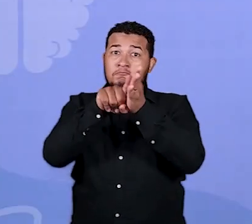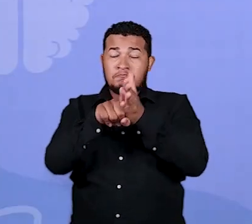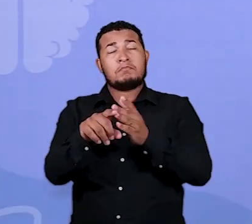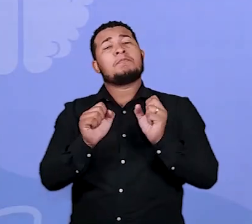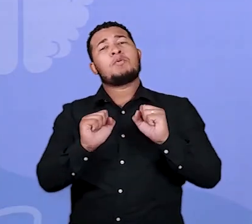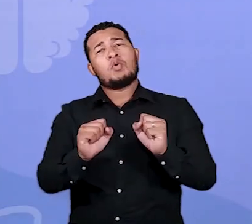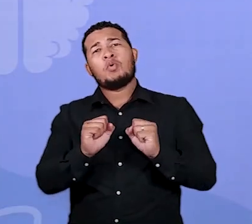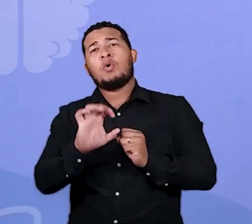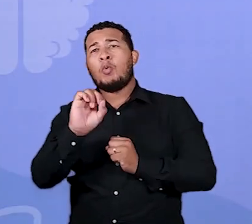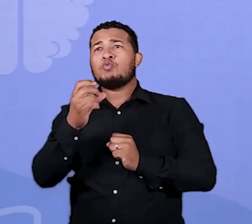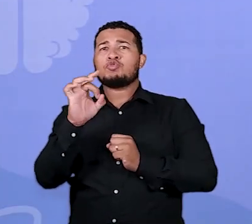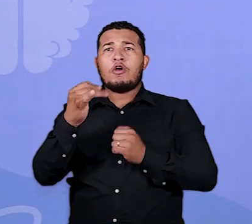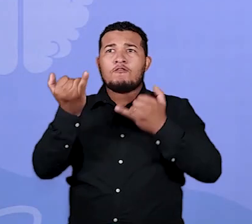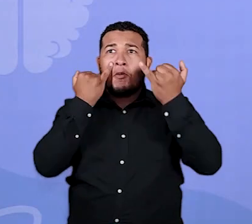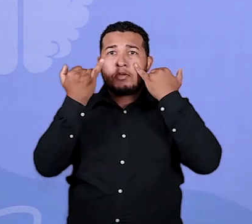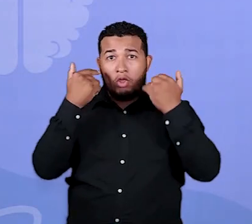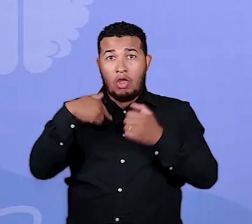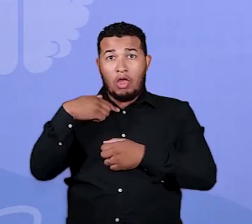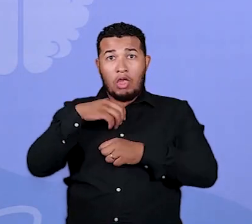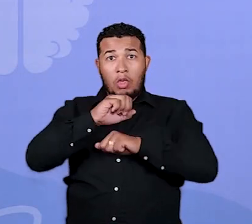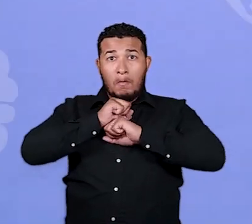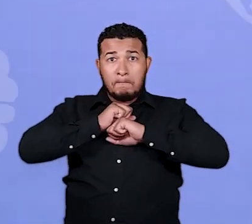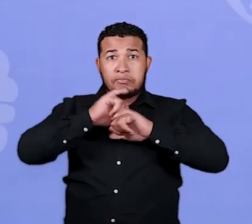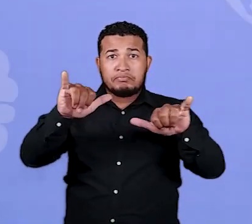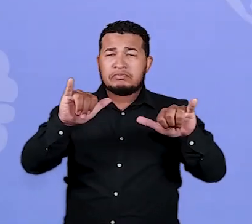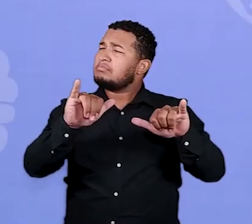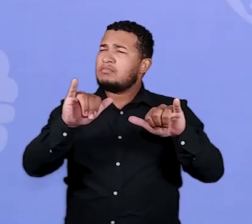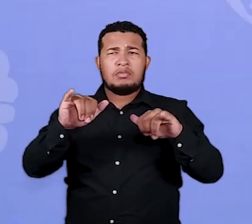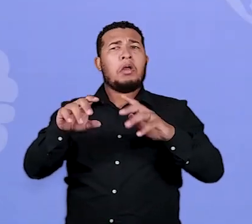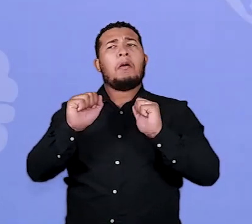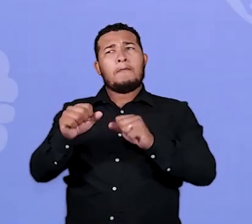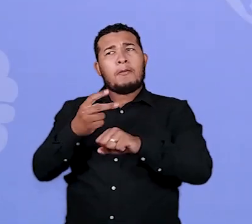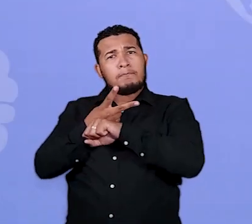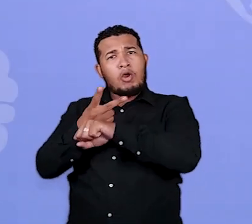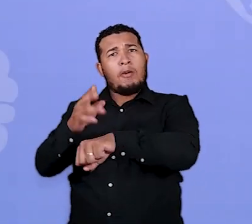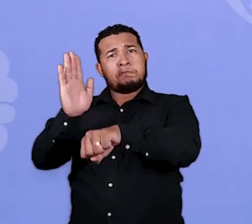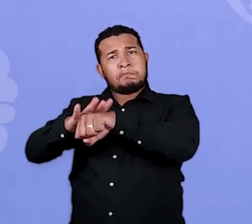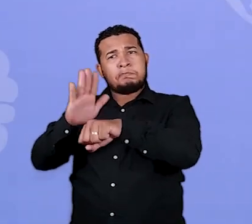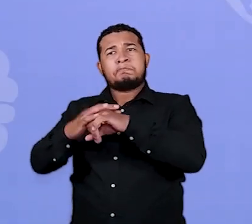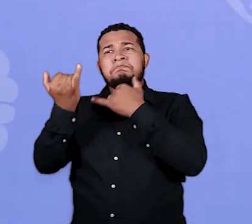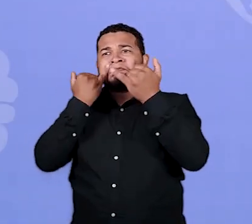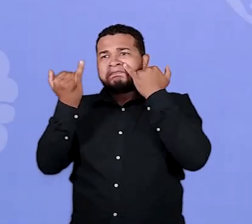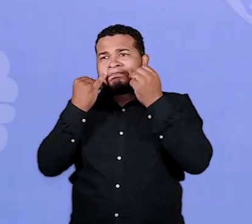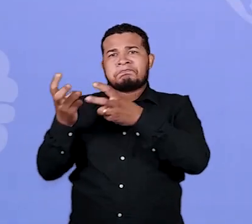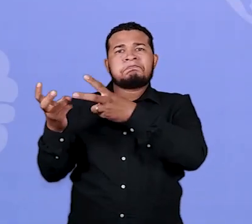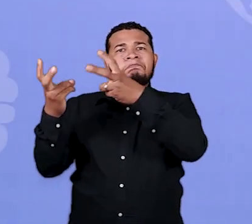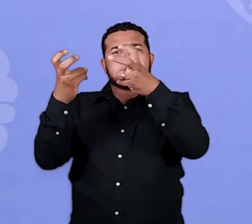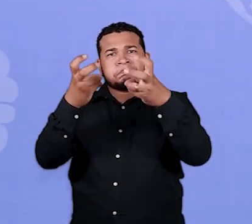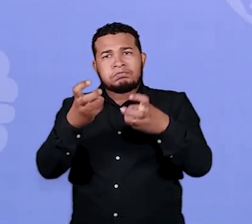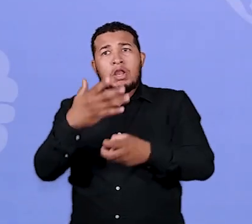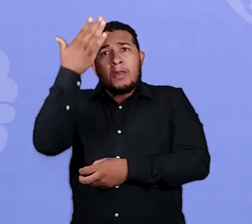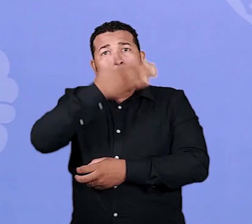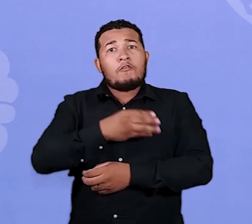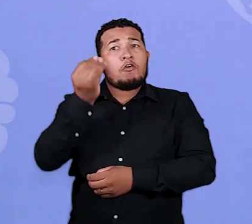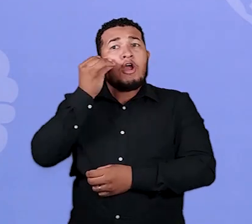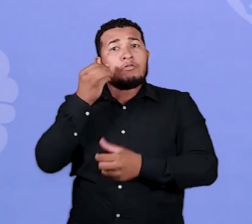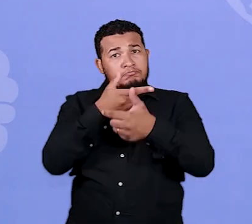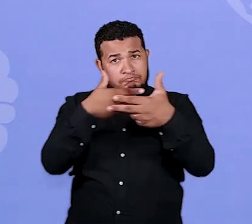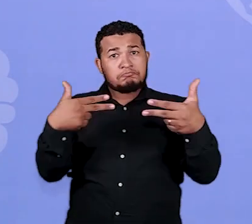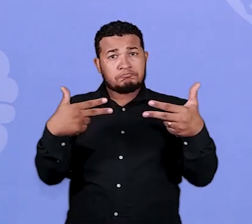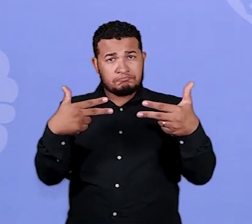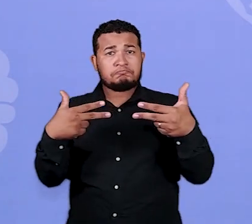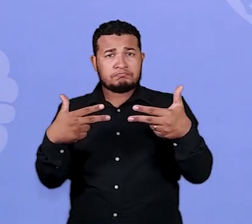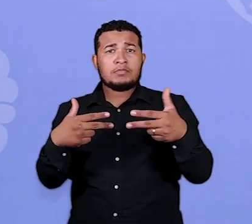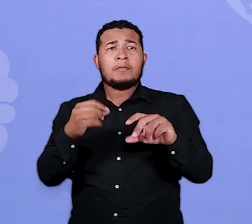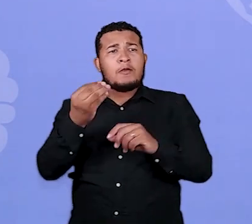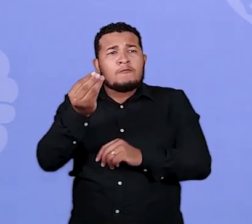pode pesquisar. Não fique apenas na minha informação. Procura os meios que você tem, procura se informar, procura comprovar do que